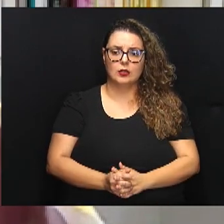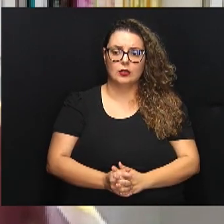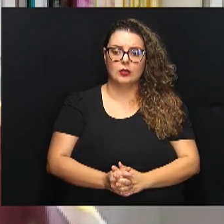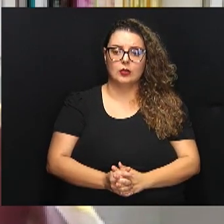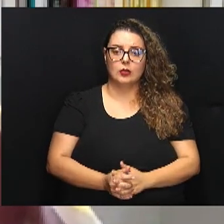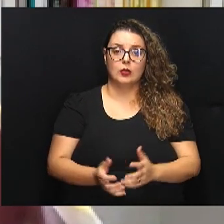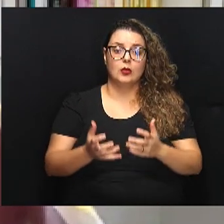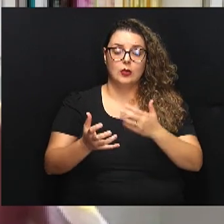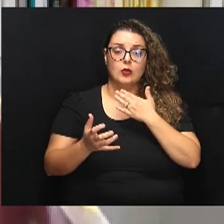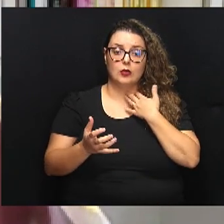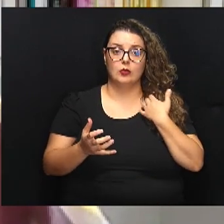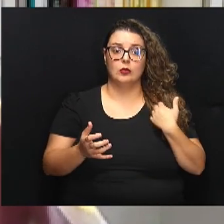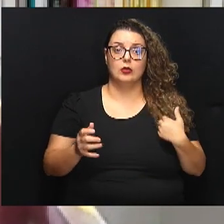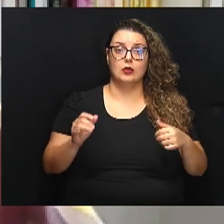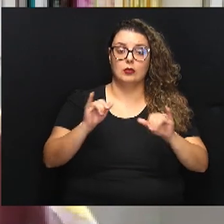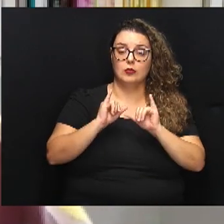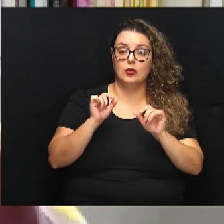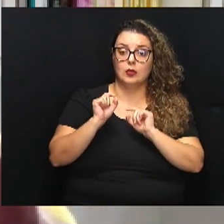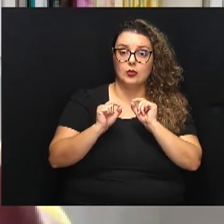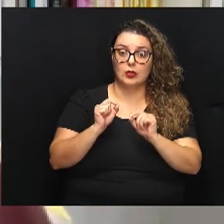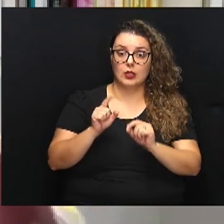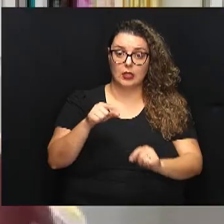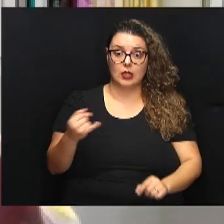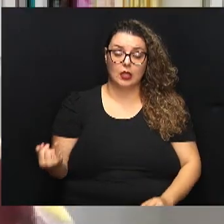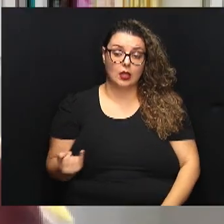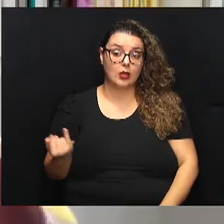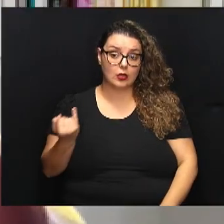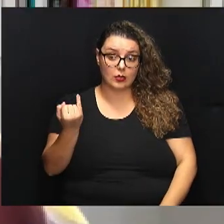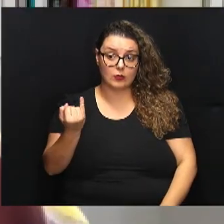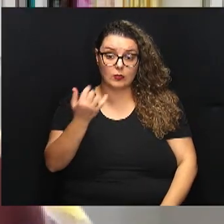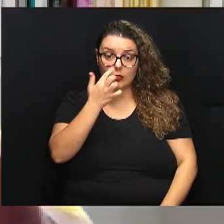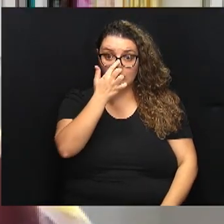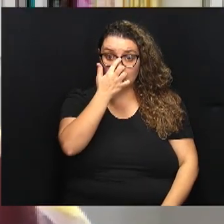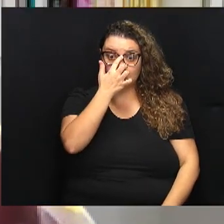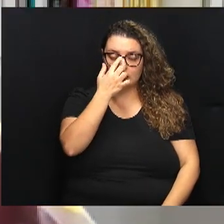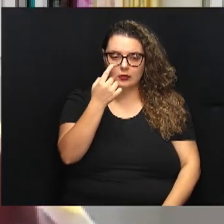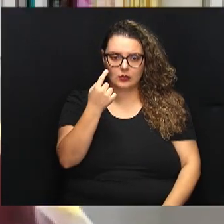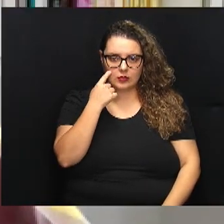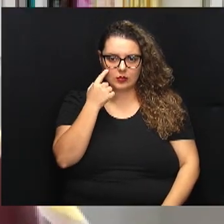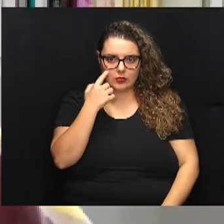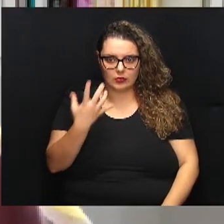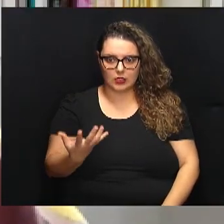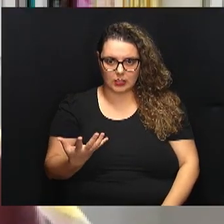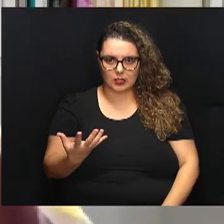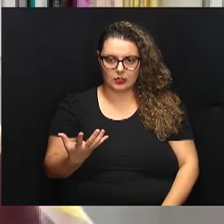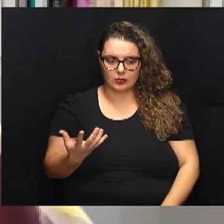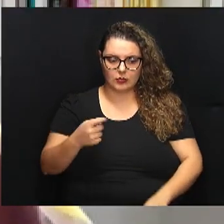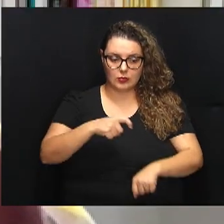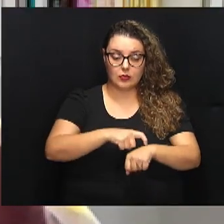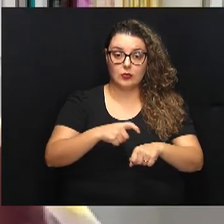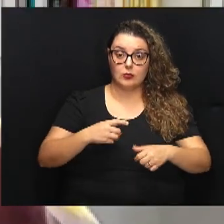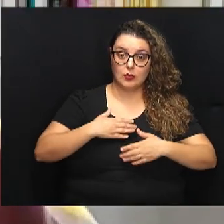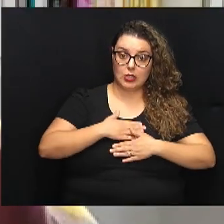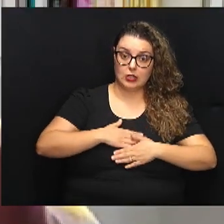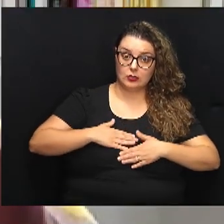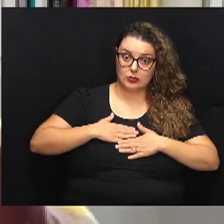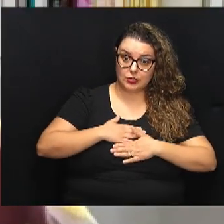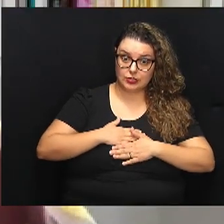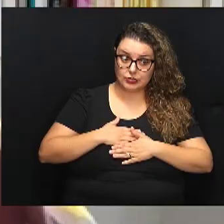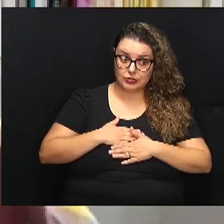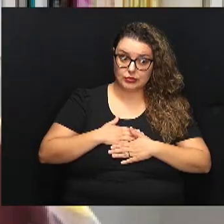só de avisar é que é interessante ver isso como um momento gostoso,